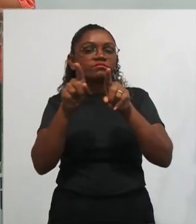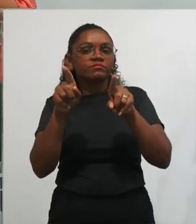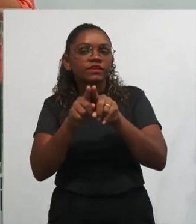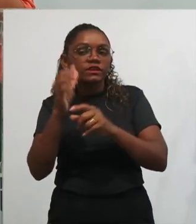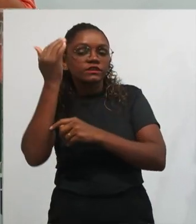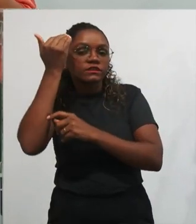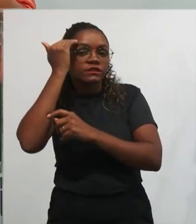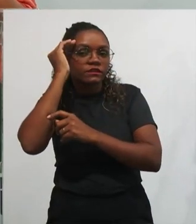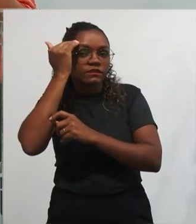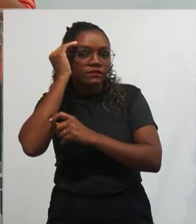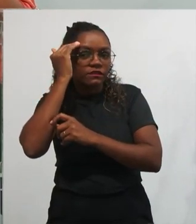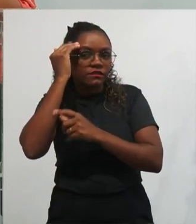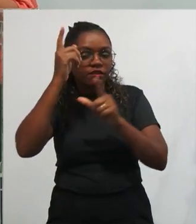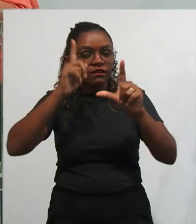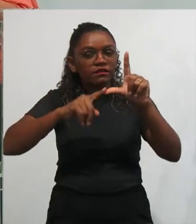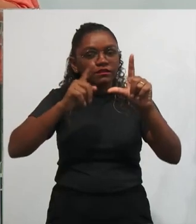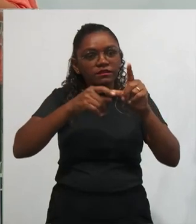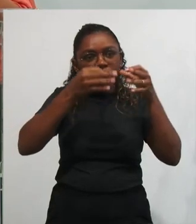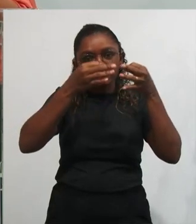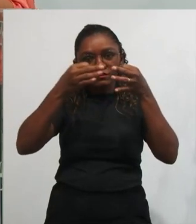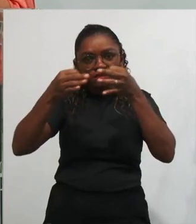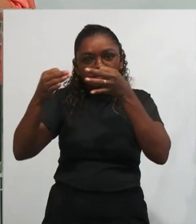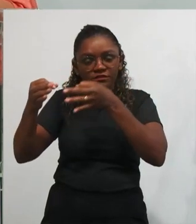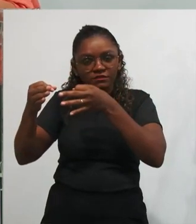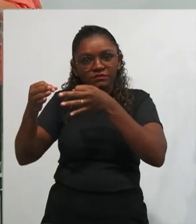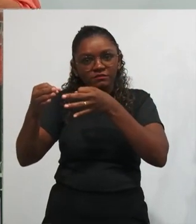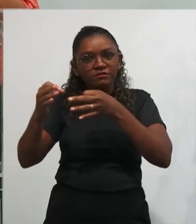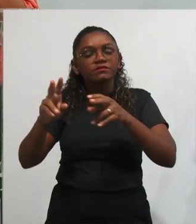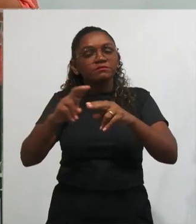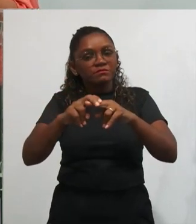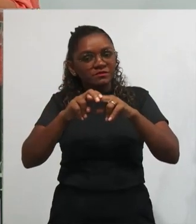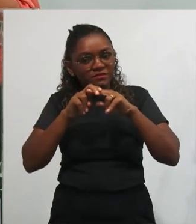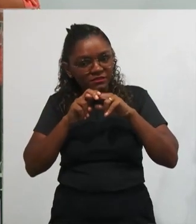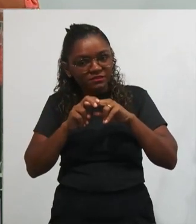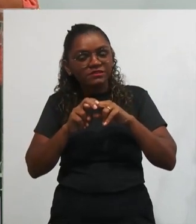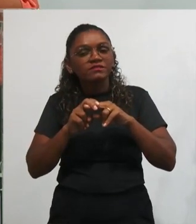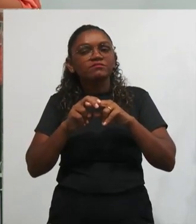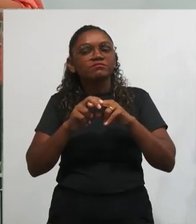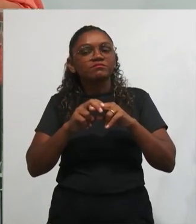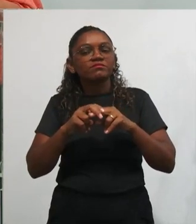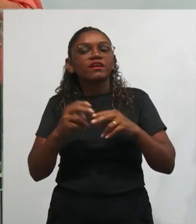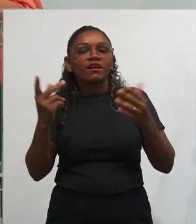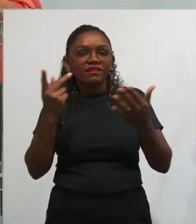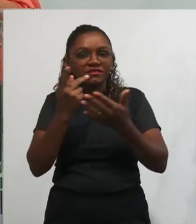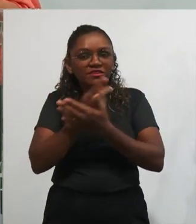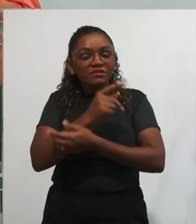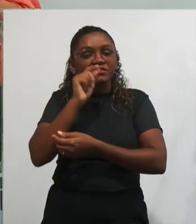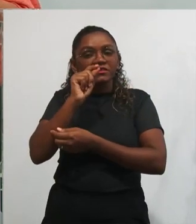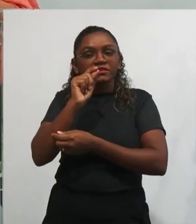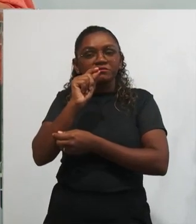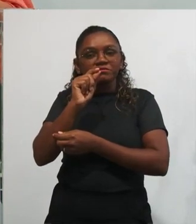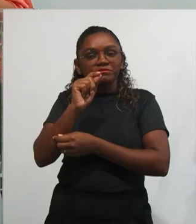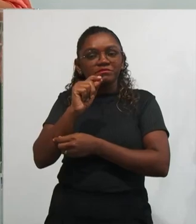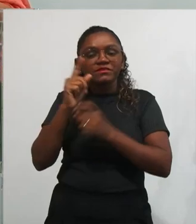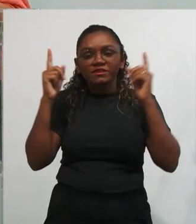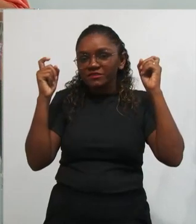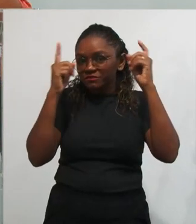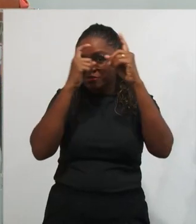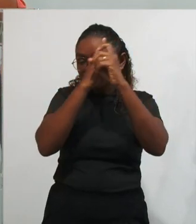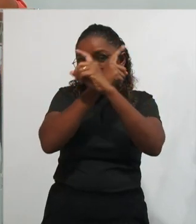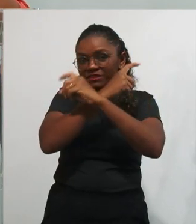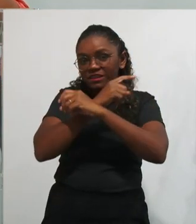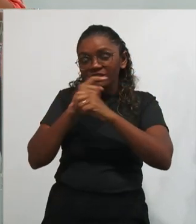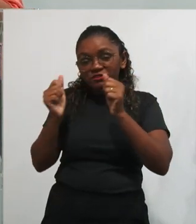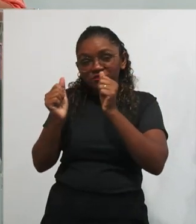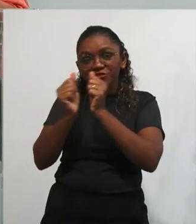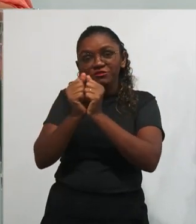entendimento das Letras como funciona então bem ali juntinho acontece essas duas ah essas duas dific Ades